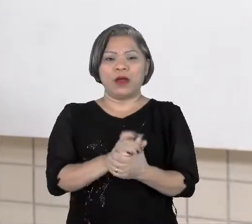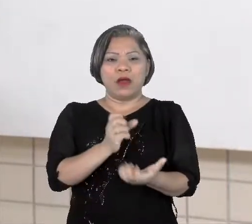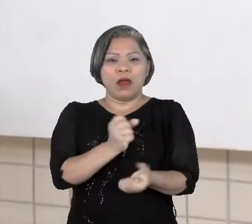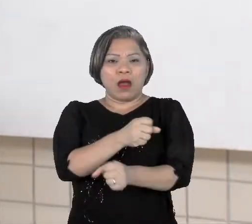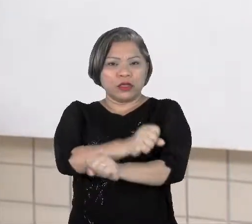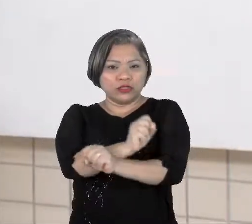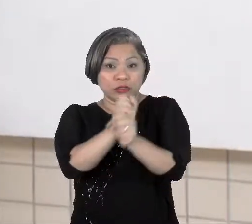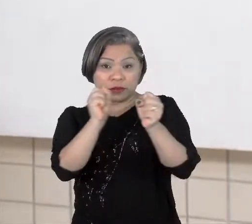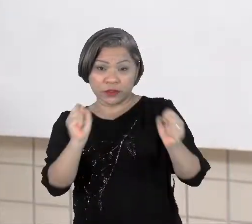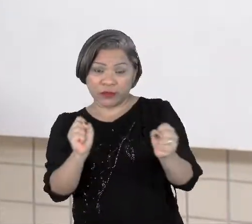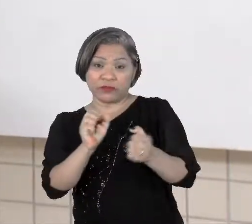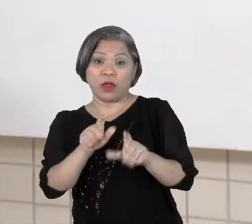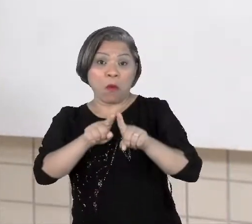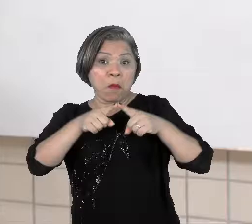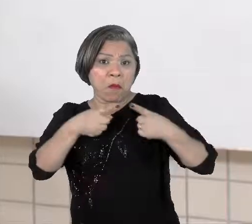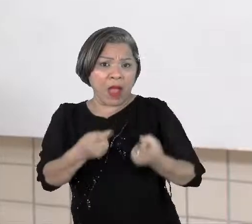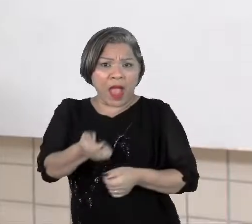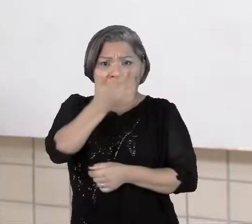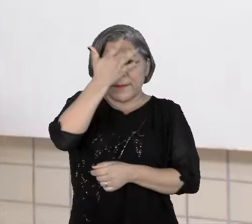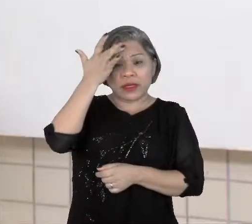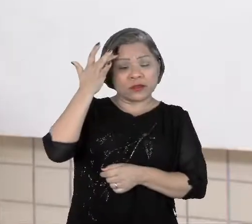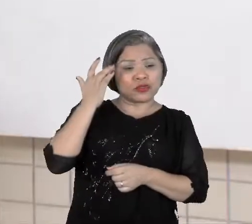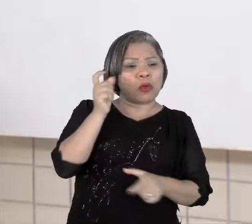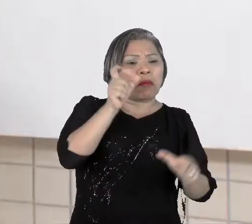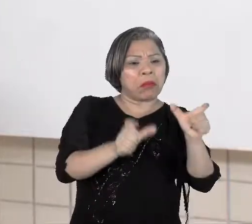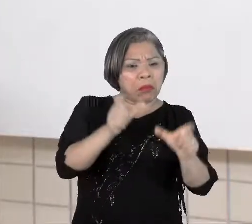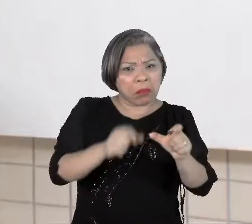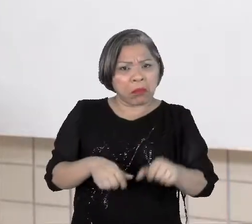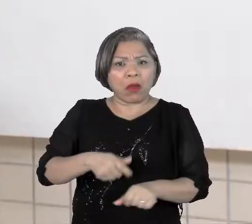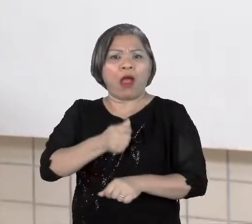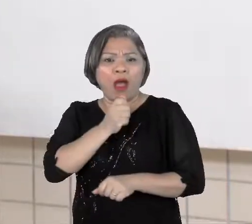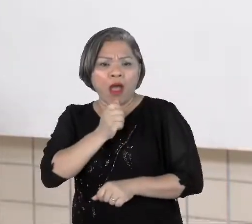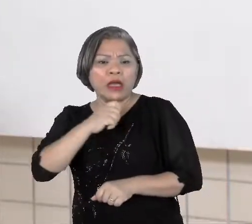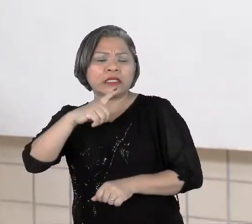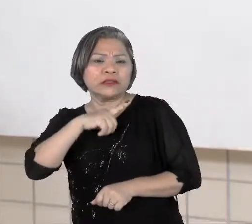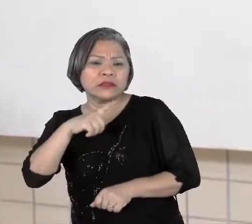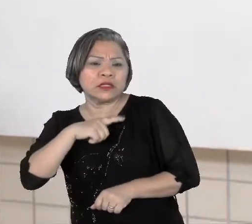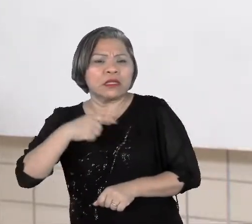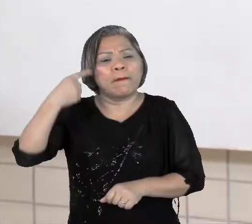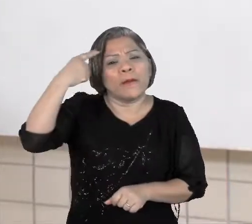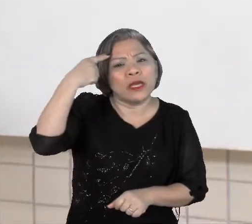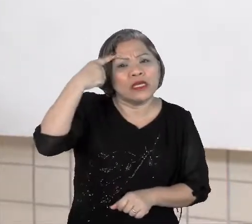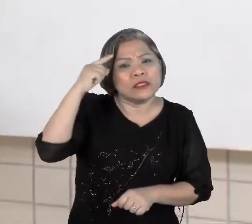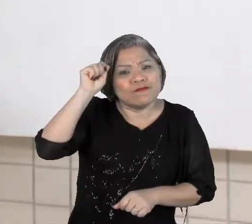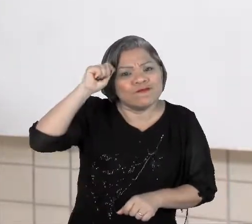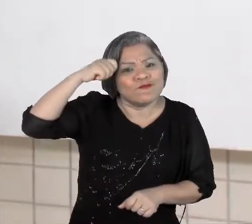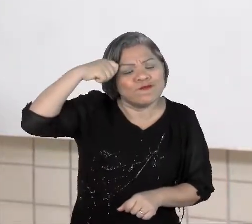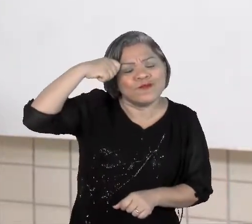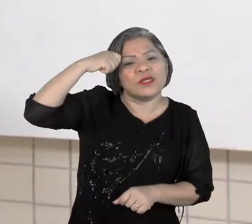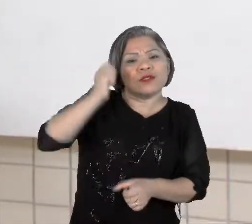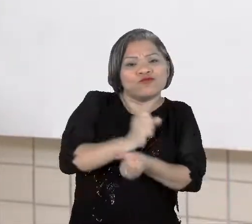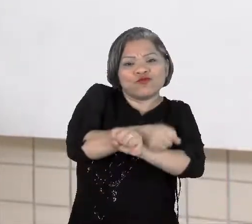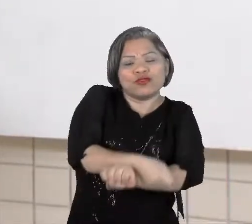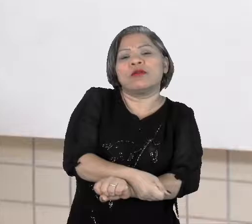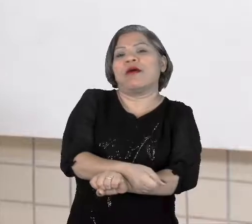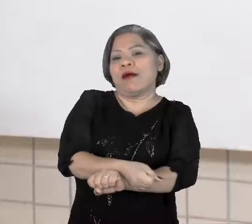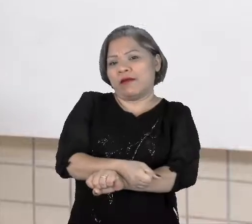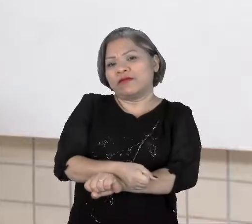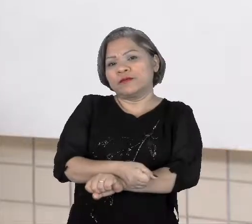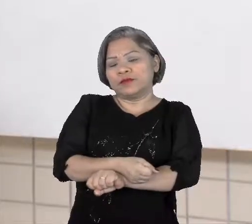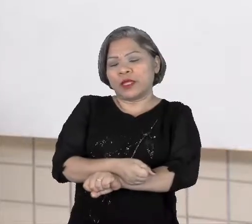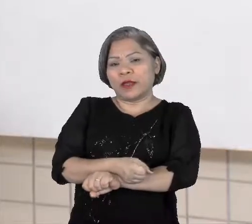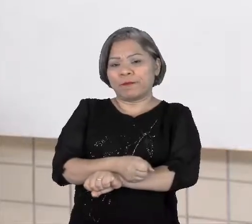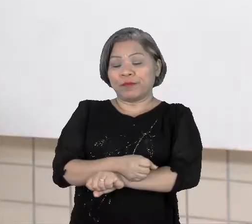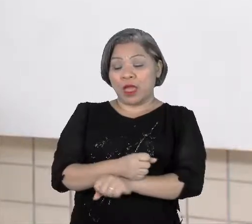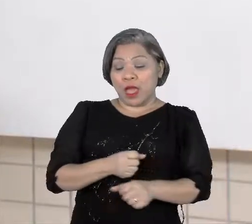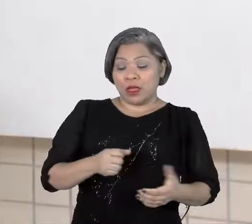tem a mentalidade escravista, tá? Muitos grandes latifundiários, principalmente no estado de Tocantins, não todos, tá? Alguns